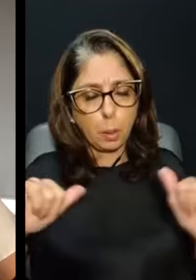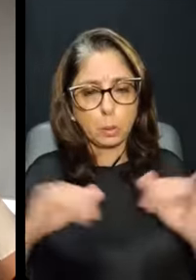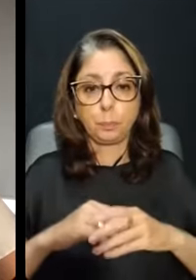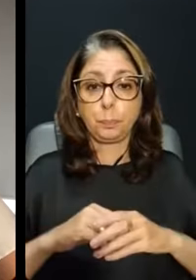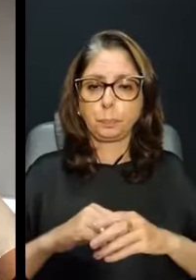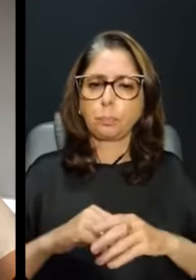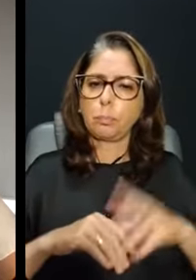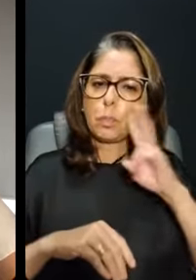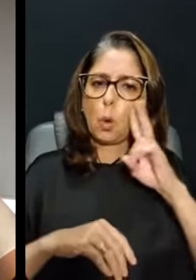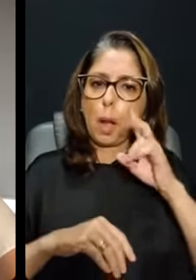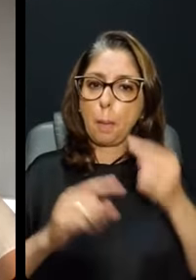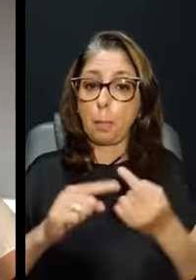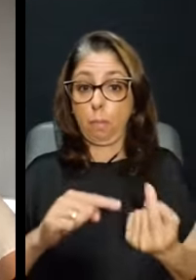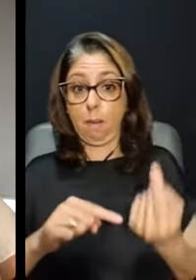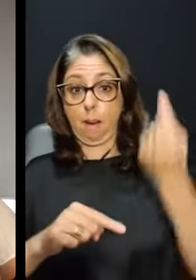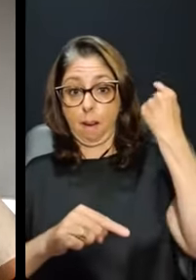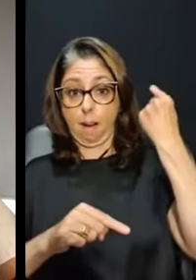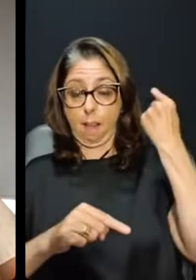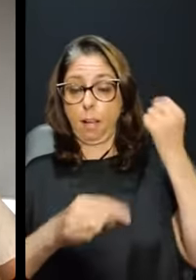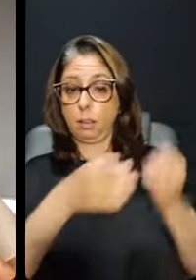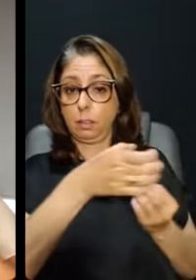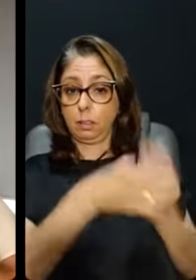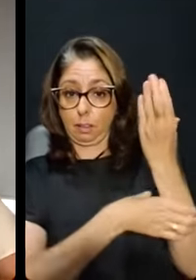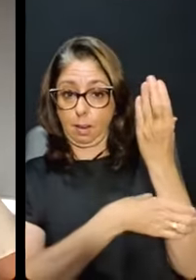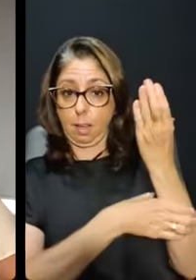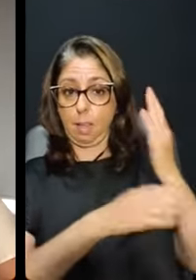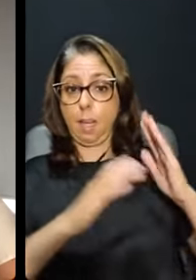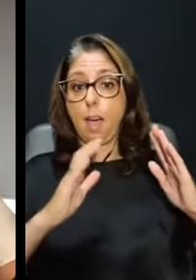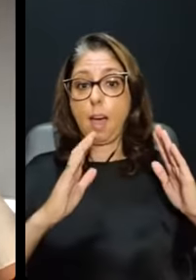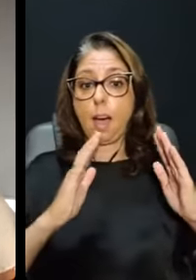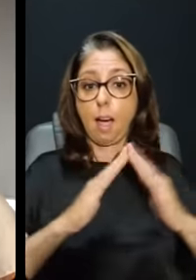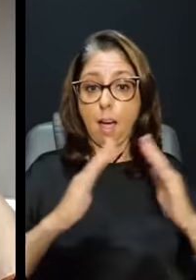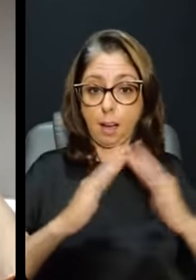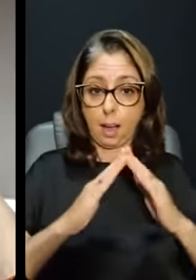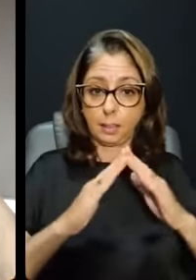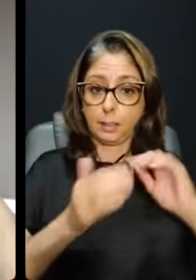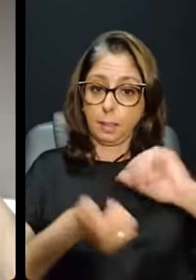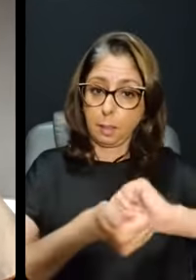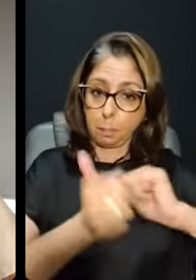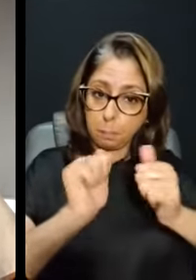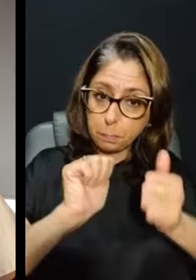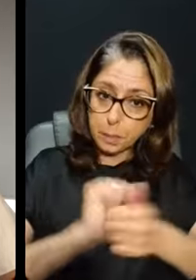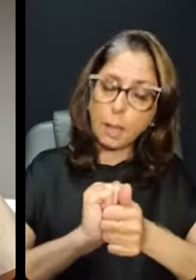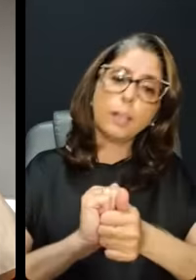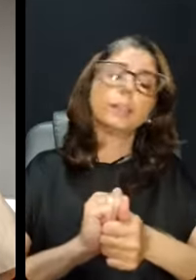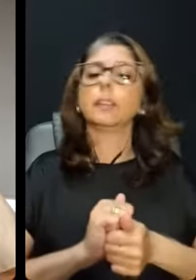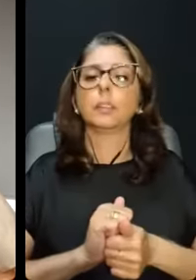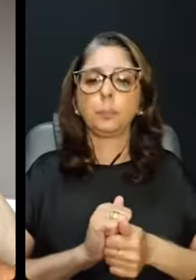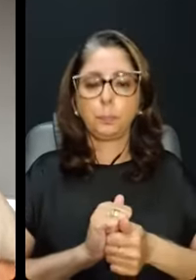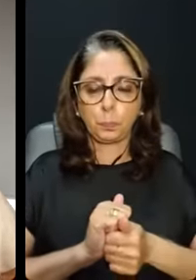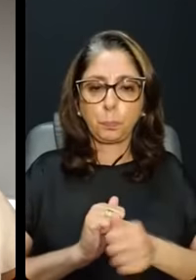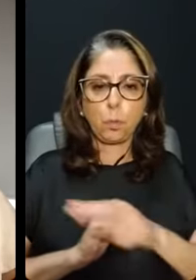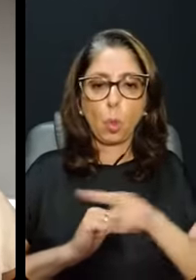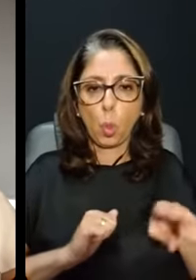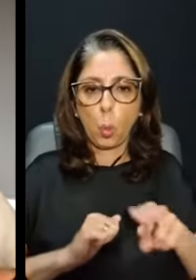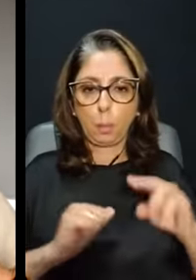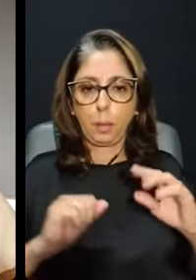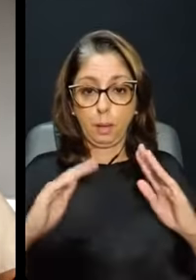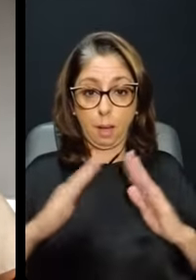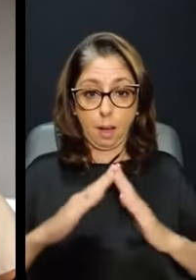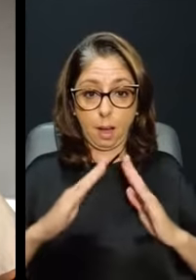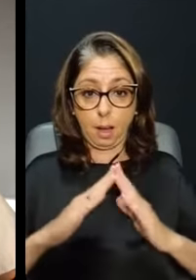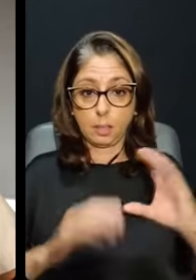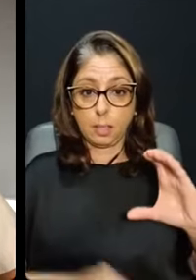Conceito, que é um projeto que eu criei que junta experimentação com construção dos espaços,